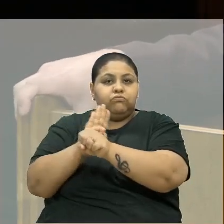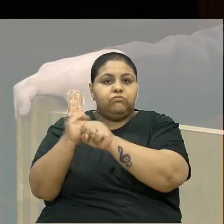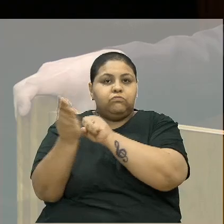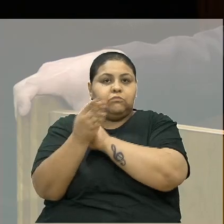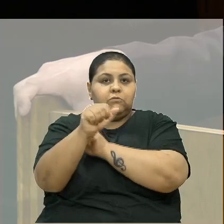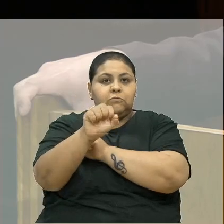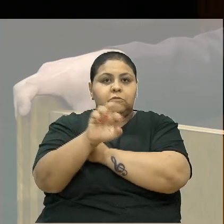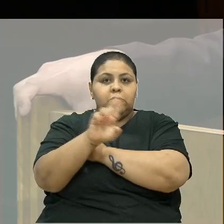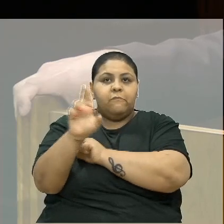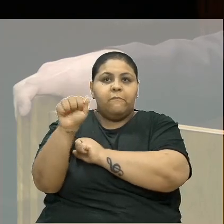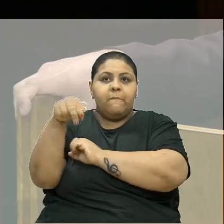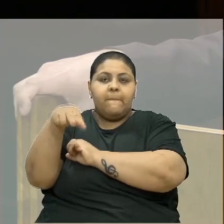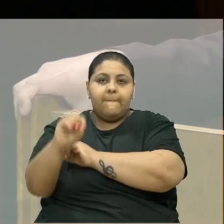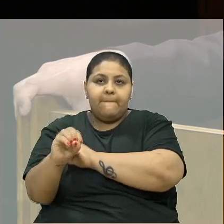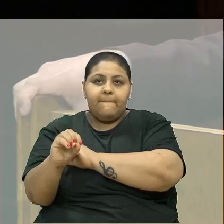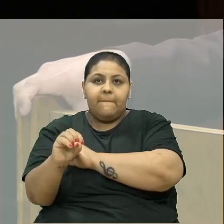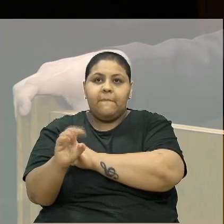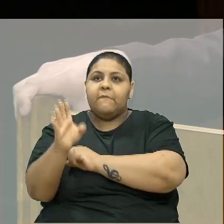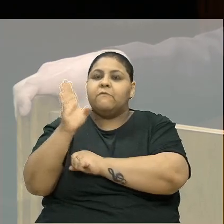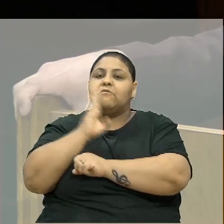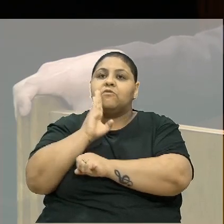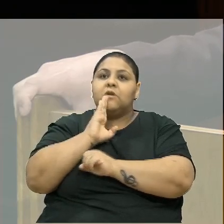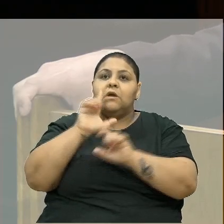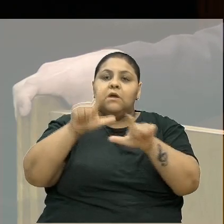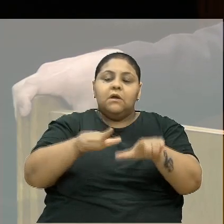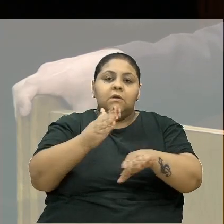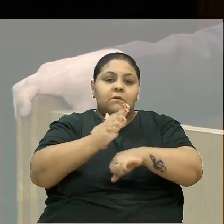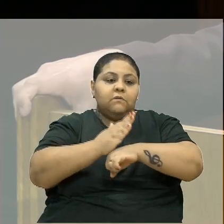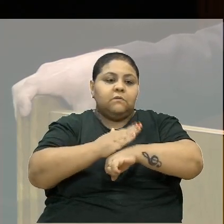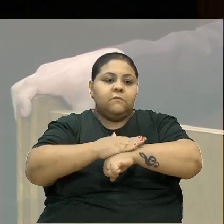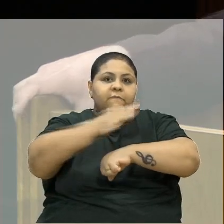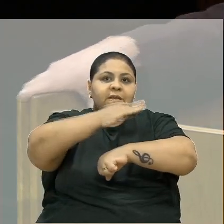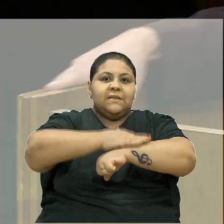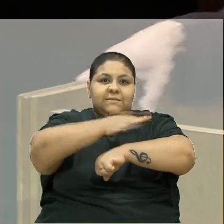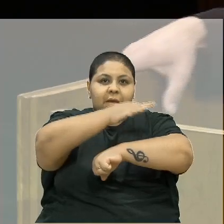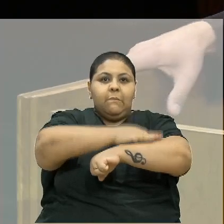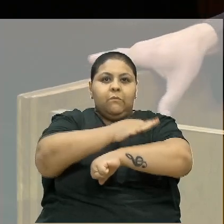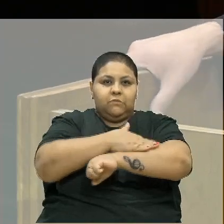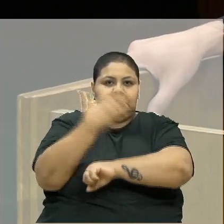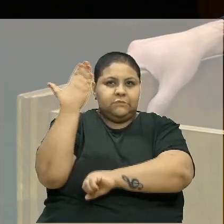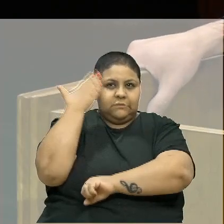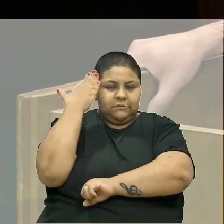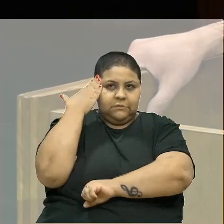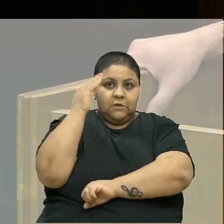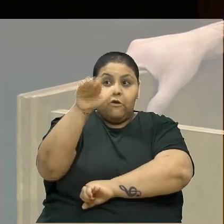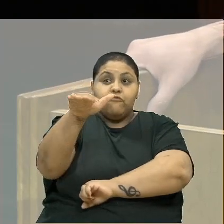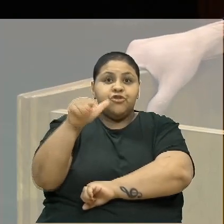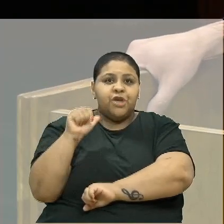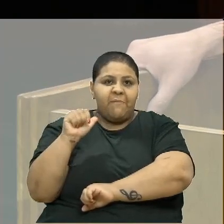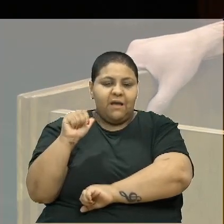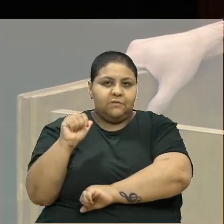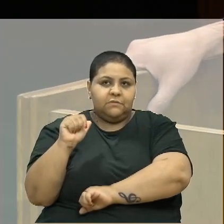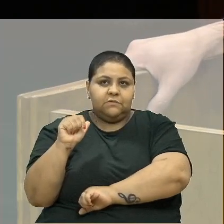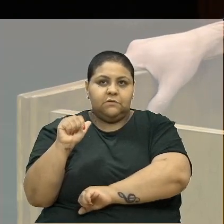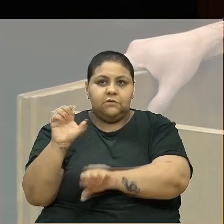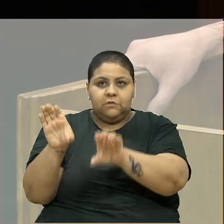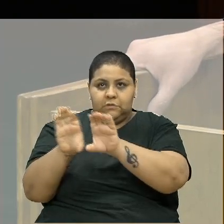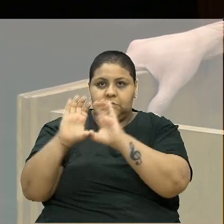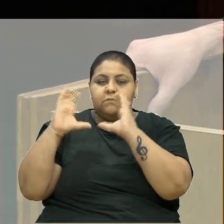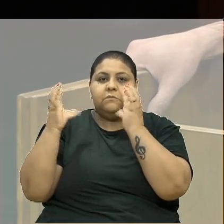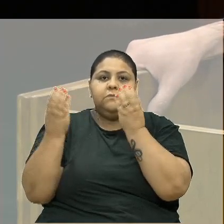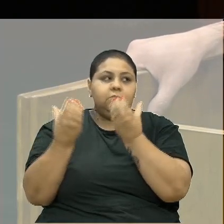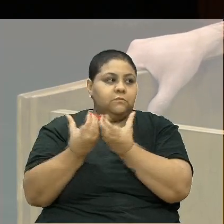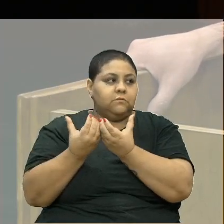Serrano, na conhecida Vila Sapo, e fui chamado pela comunidade,